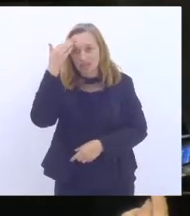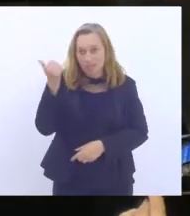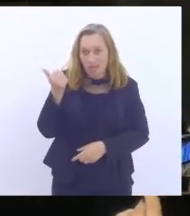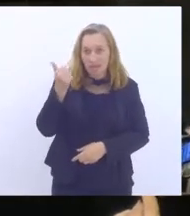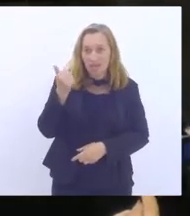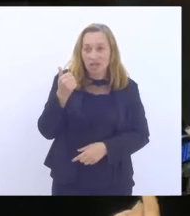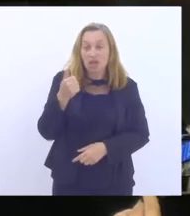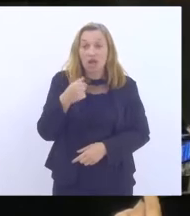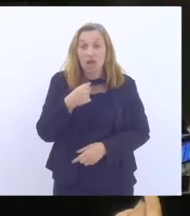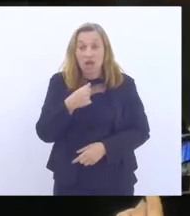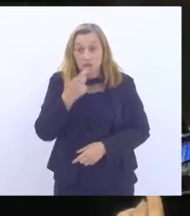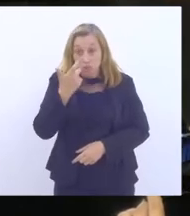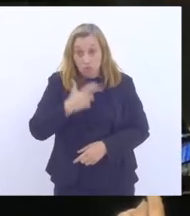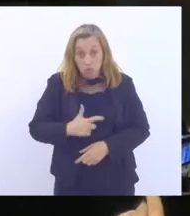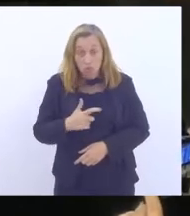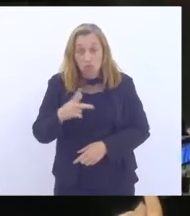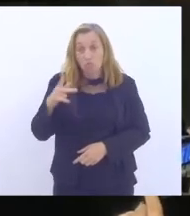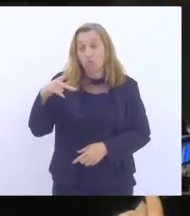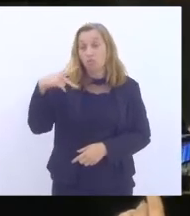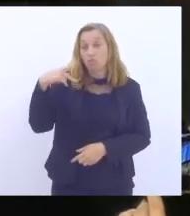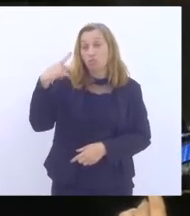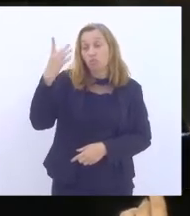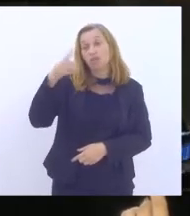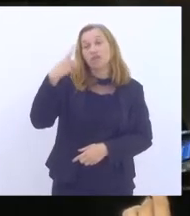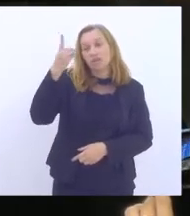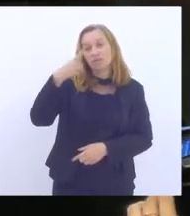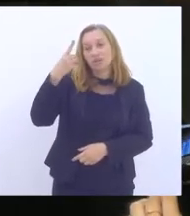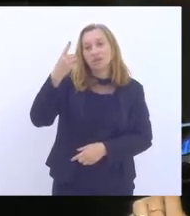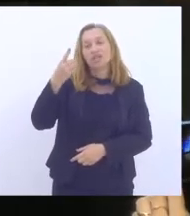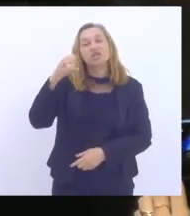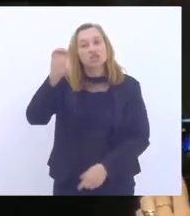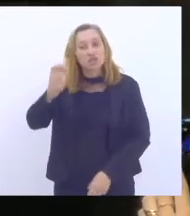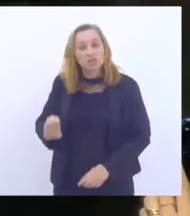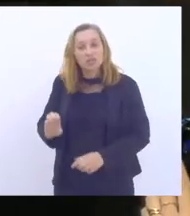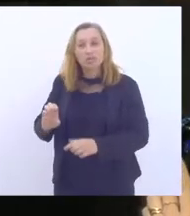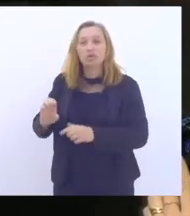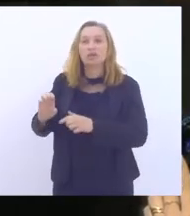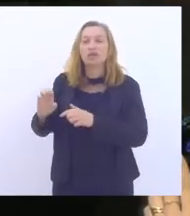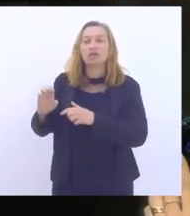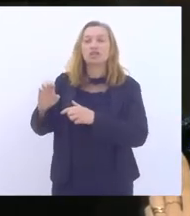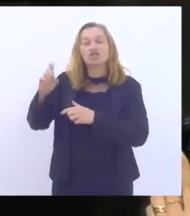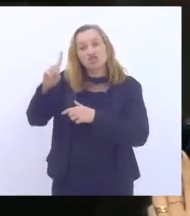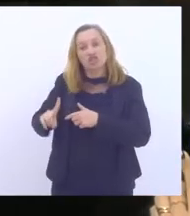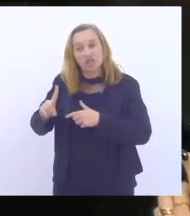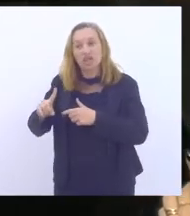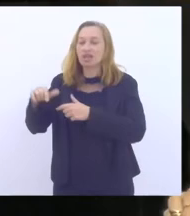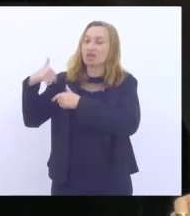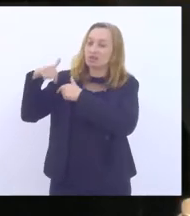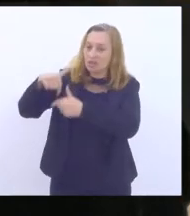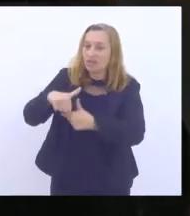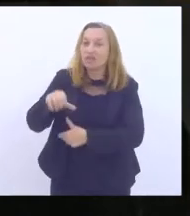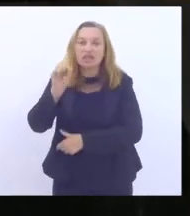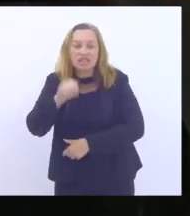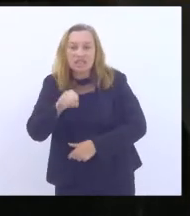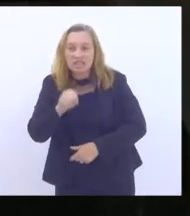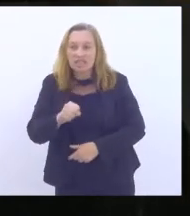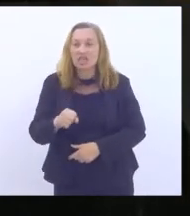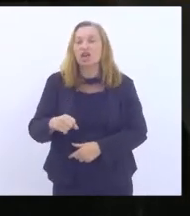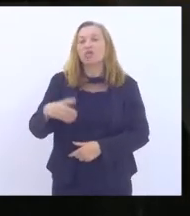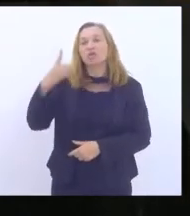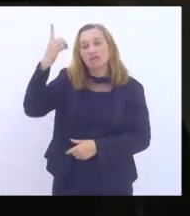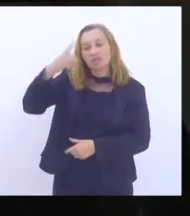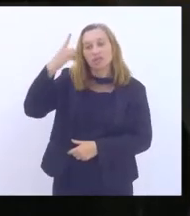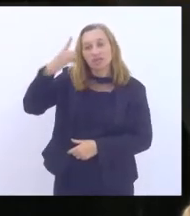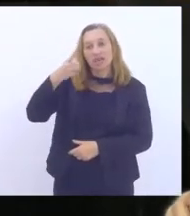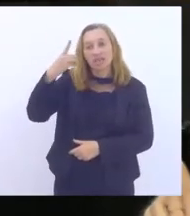que eu sou uma parlamentar de direita e conservadora sim e não sou uma parlamentar de direito e